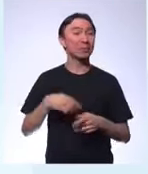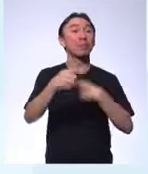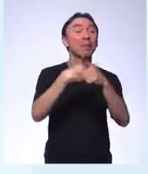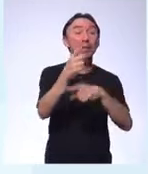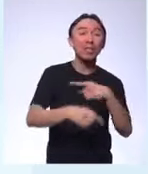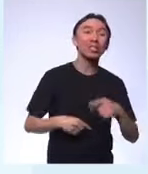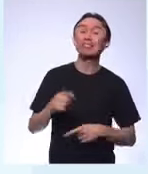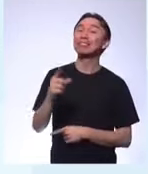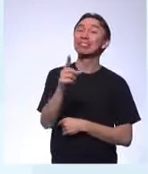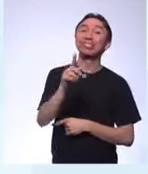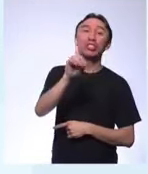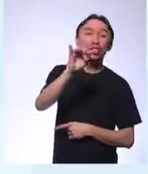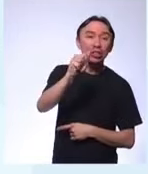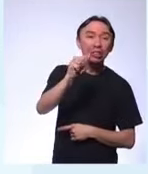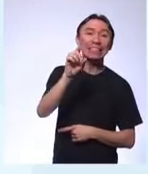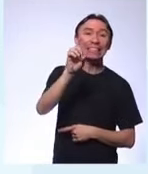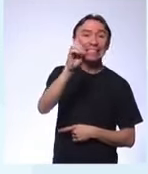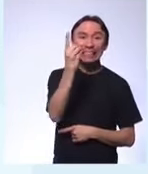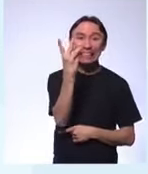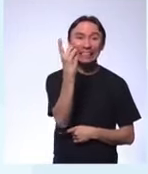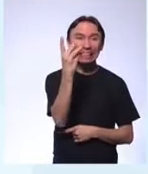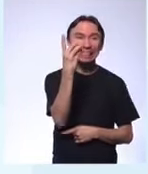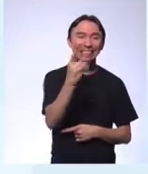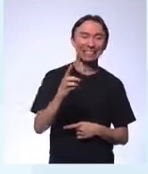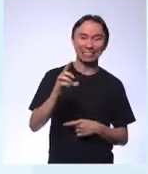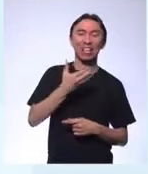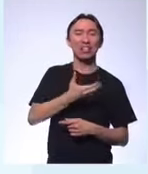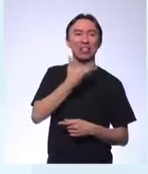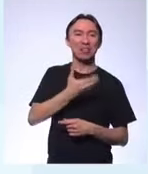do ato institucional número 5.